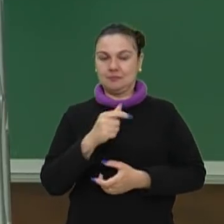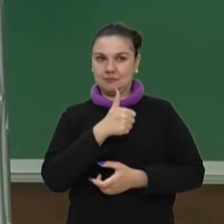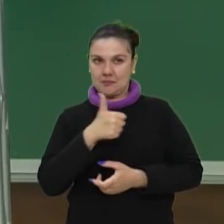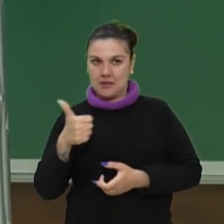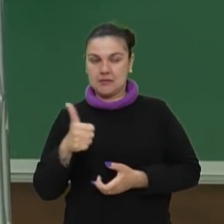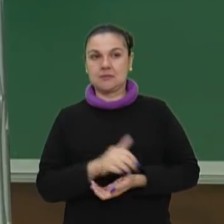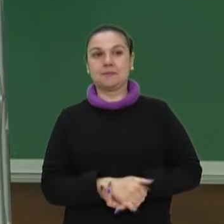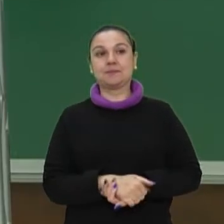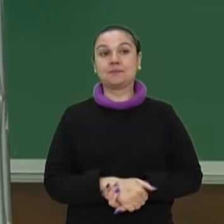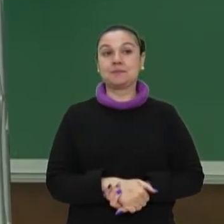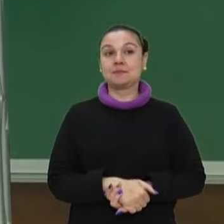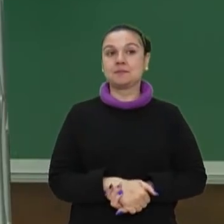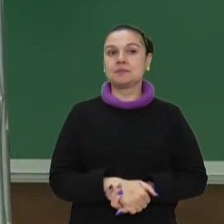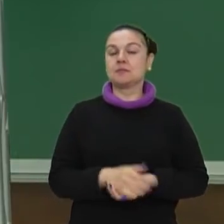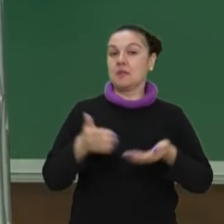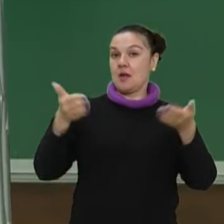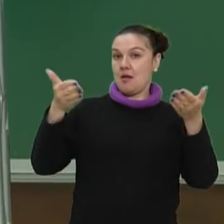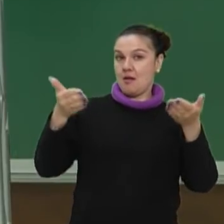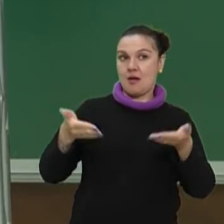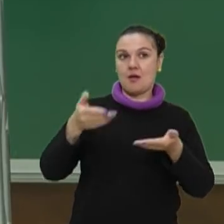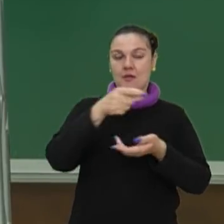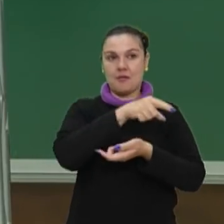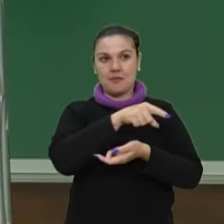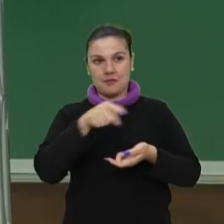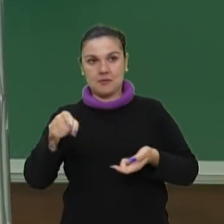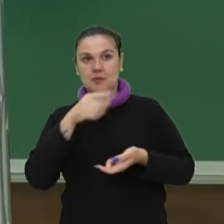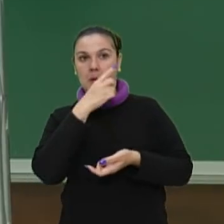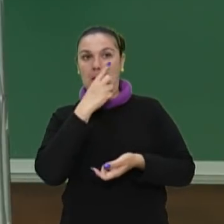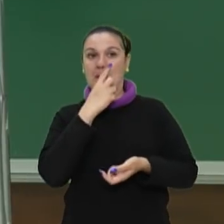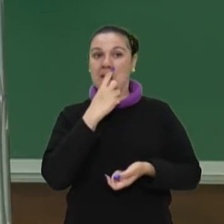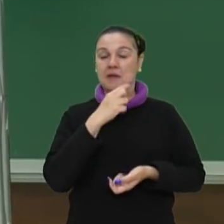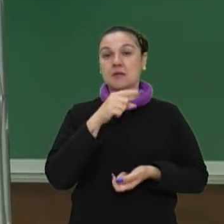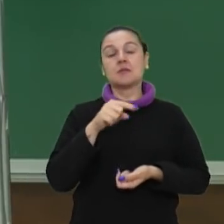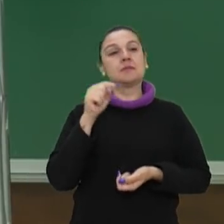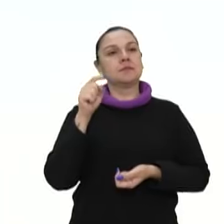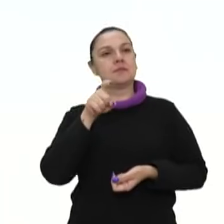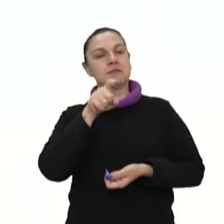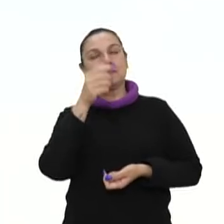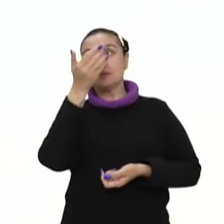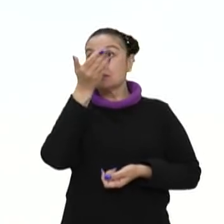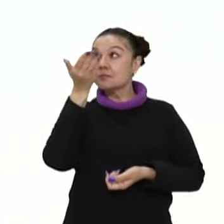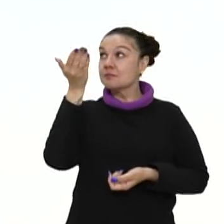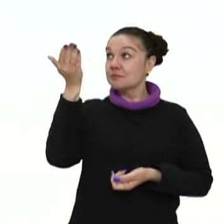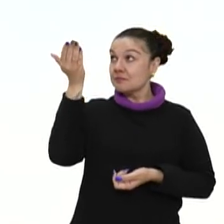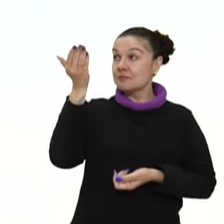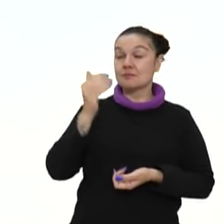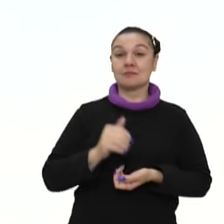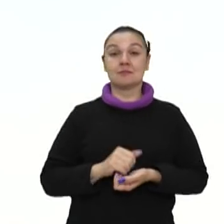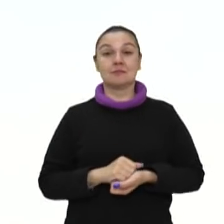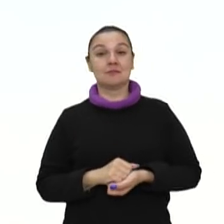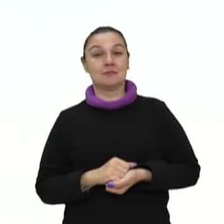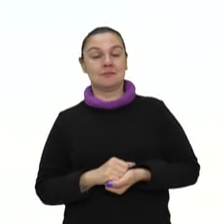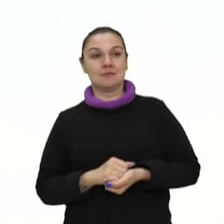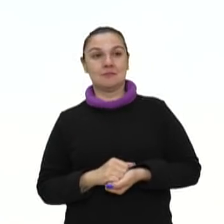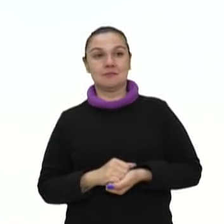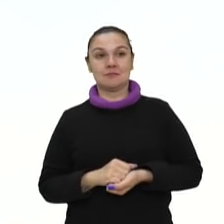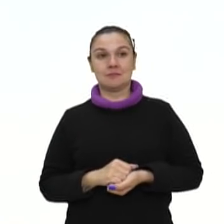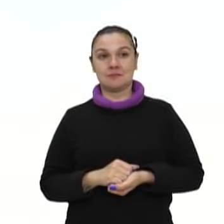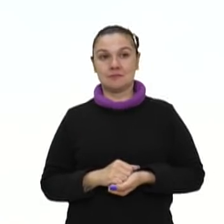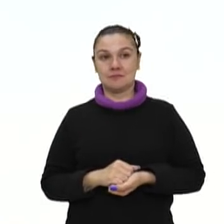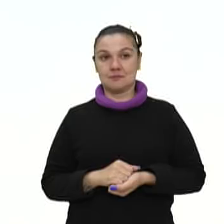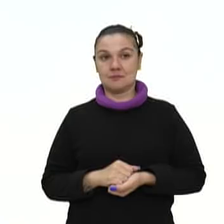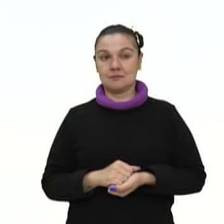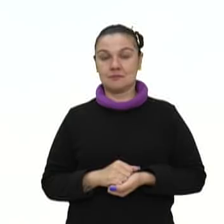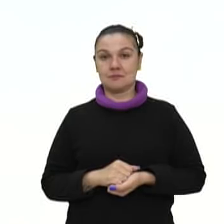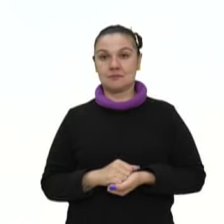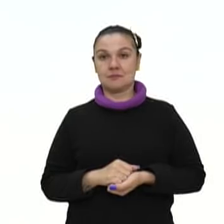Beleza? Um outro exercício então, tá lá. Sejam x1 e x2 as raízes da equação do segundo grau, x ao